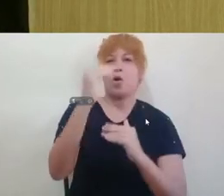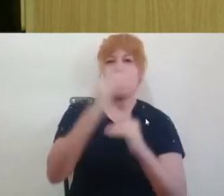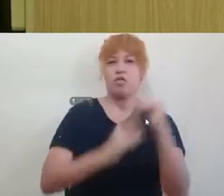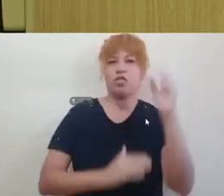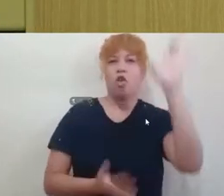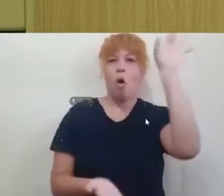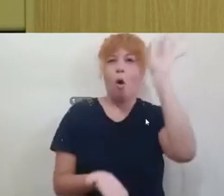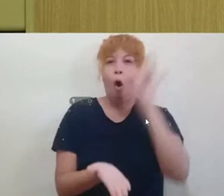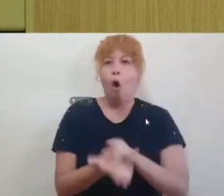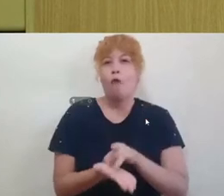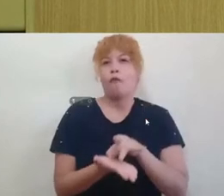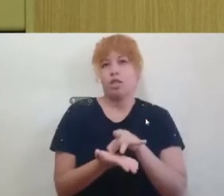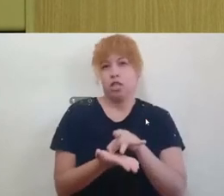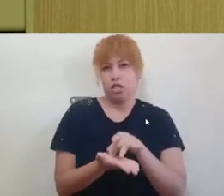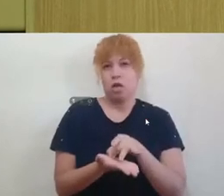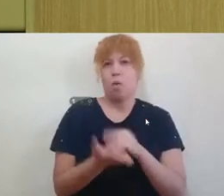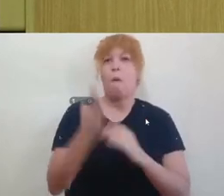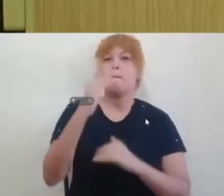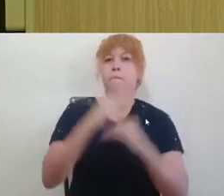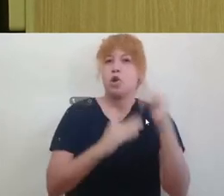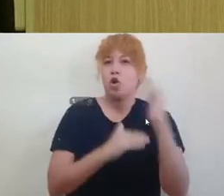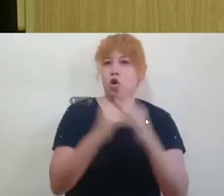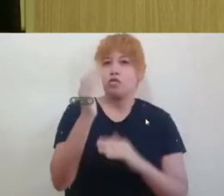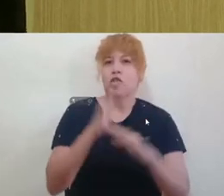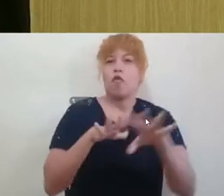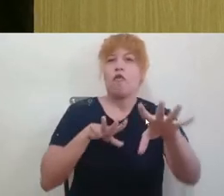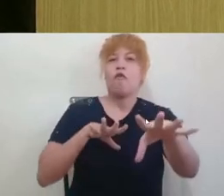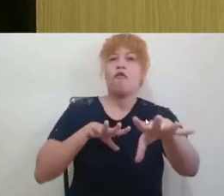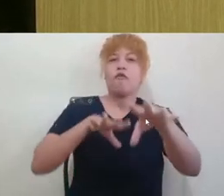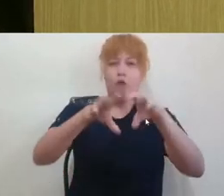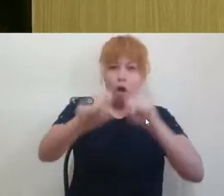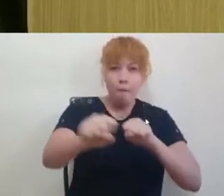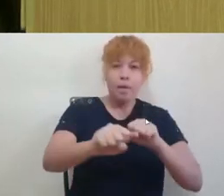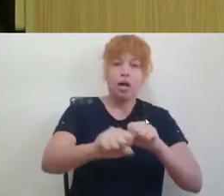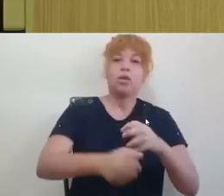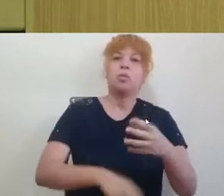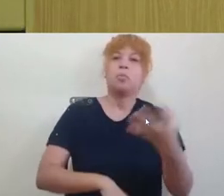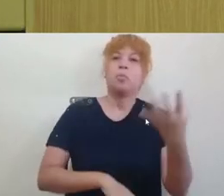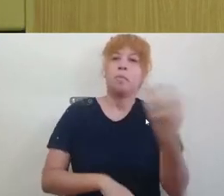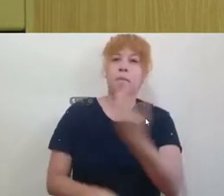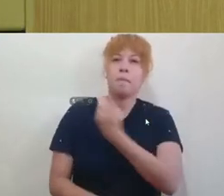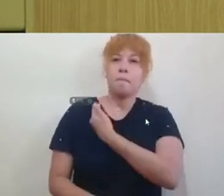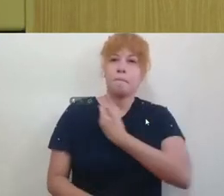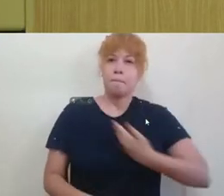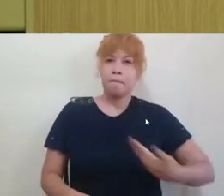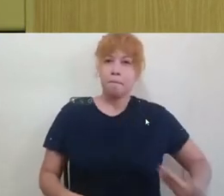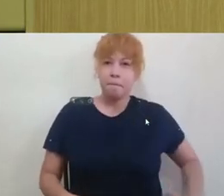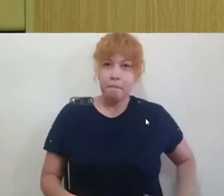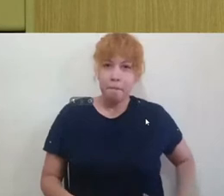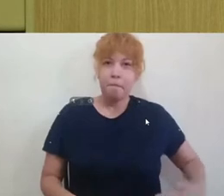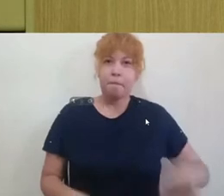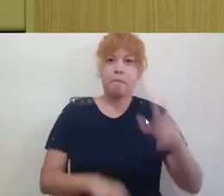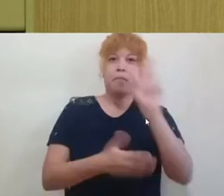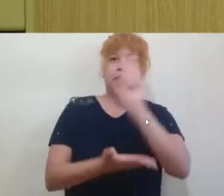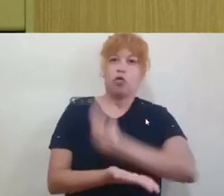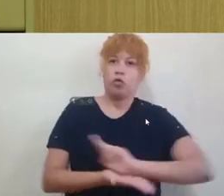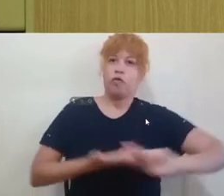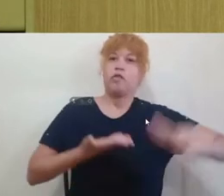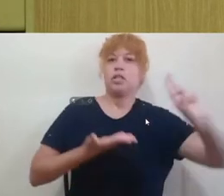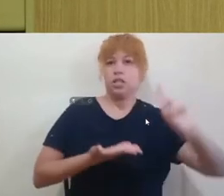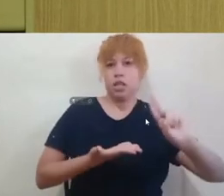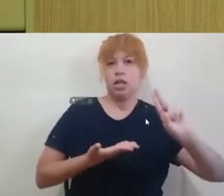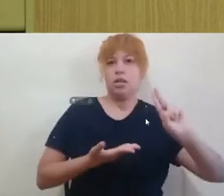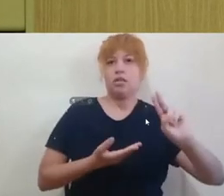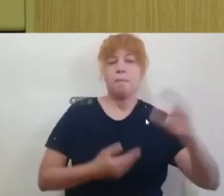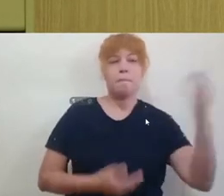é isso que nós fazemos, e é para isso que nós estamos aqui. Parabéns a todos vocês. A UASH,